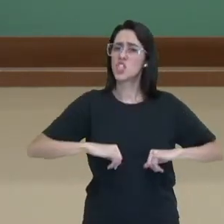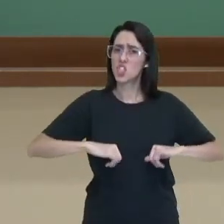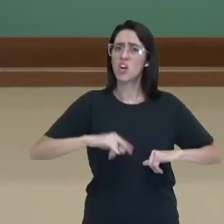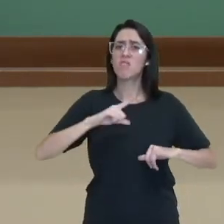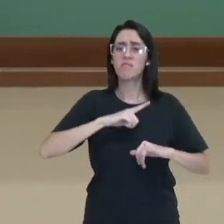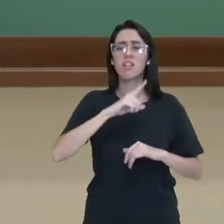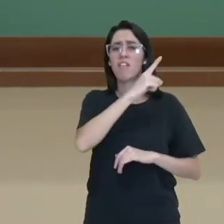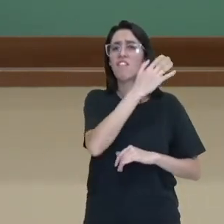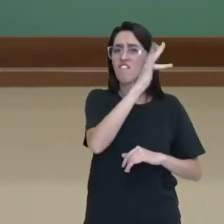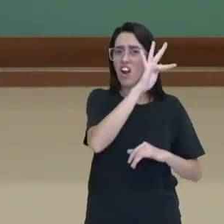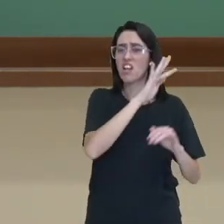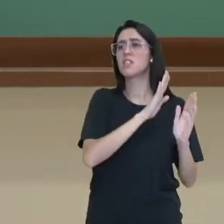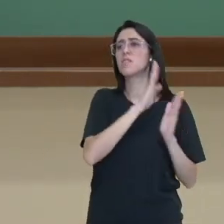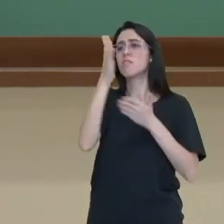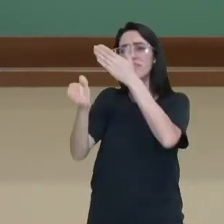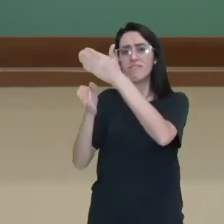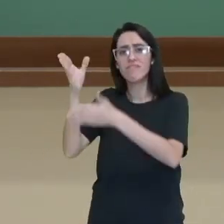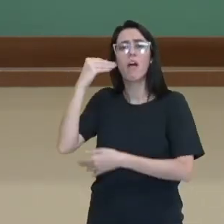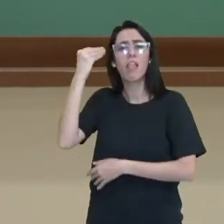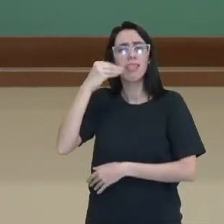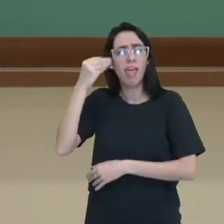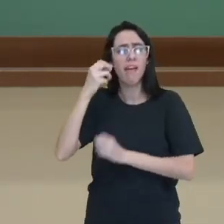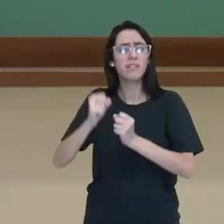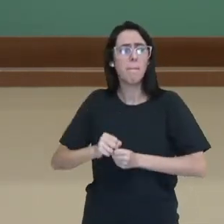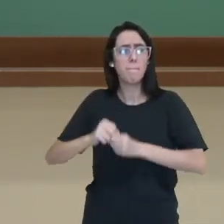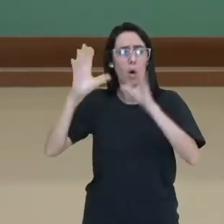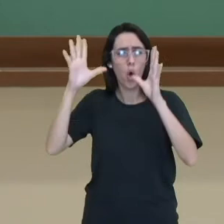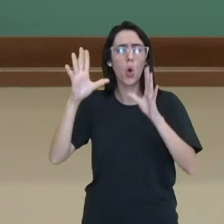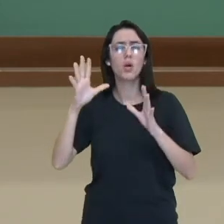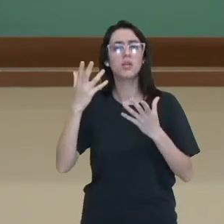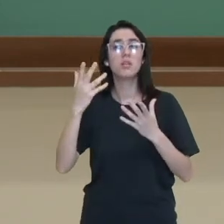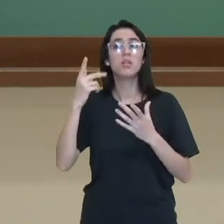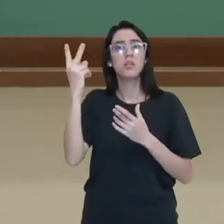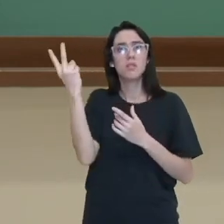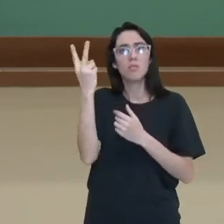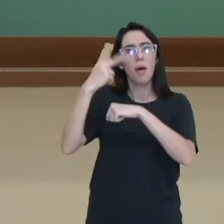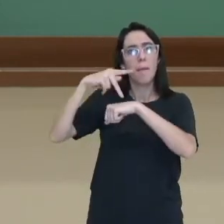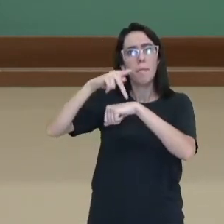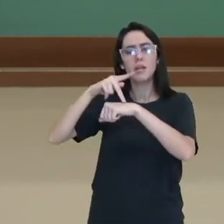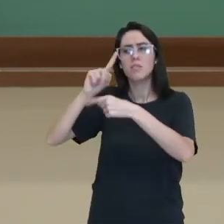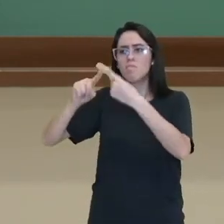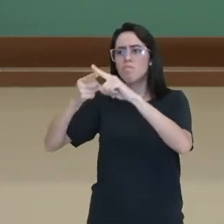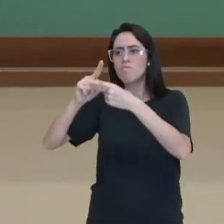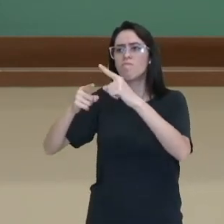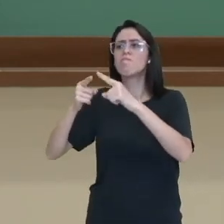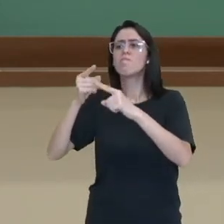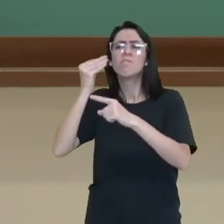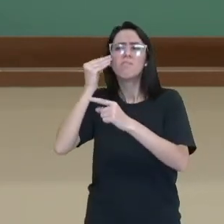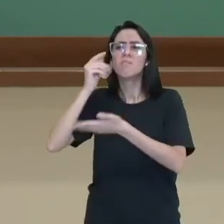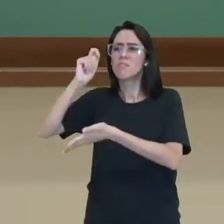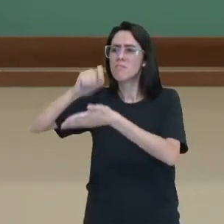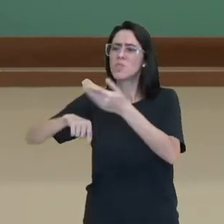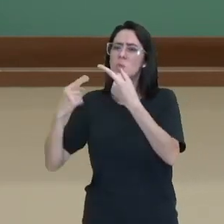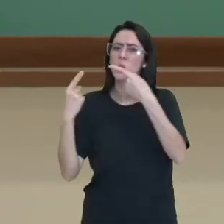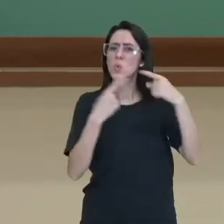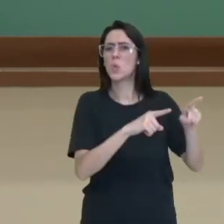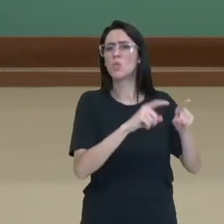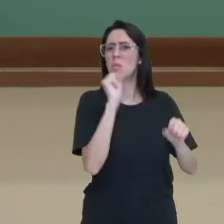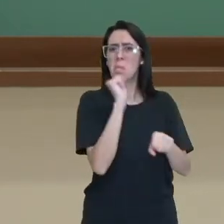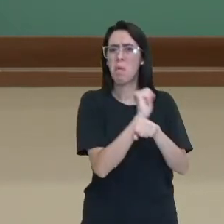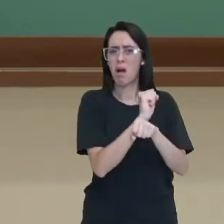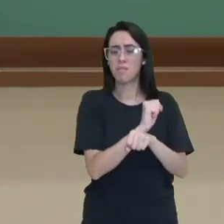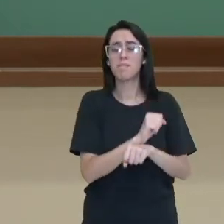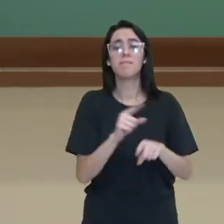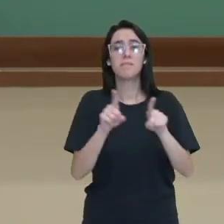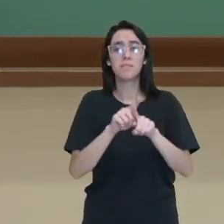pela França dessa vez, e eles ajudam nas ações contra os testes nucleares. A União Soviética, por sua vez,